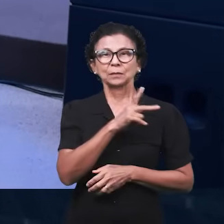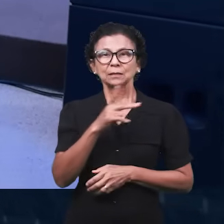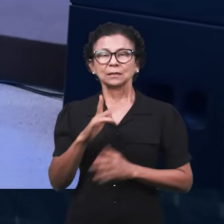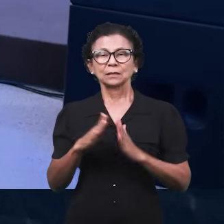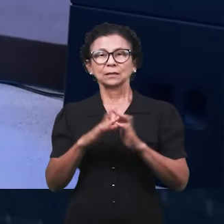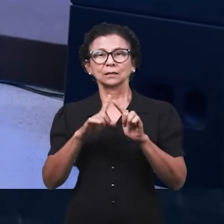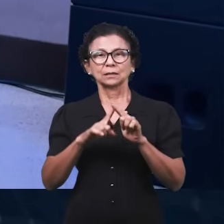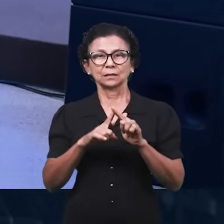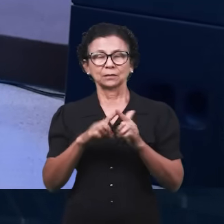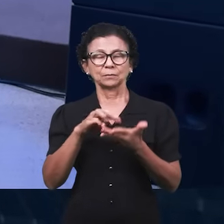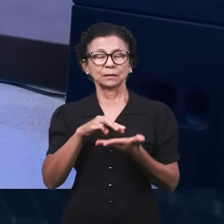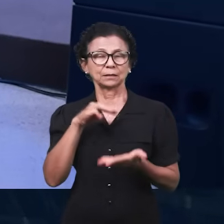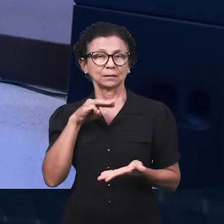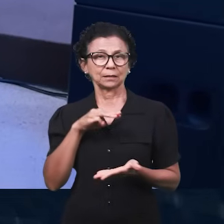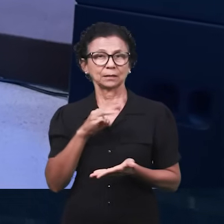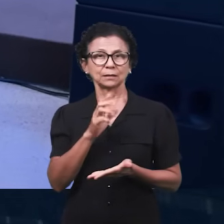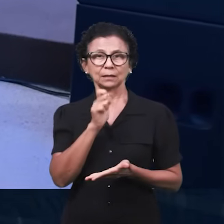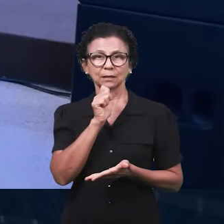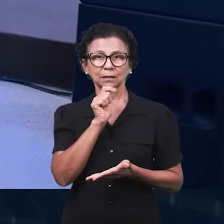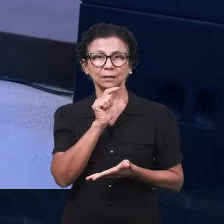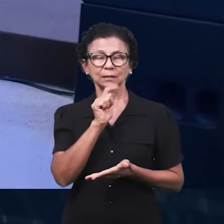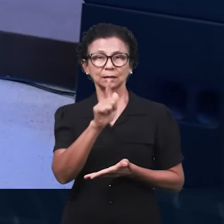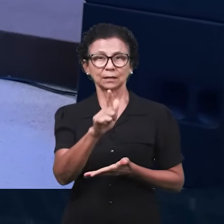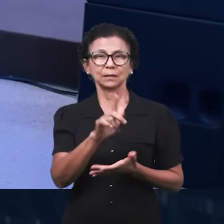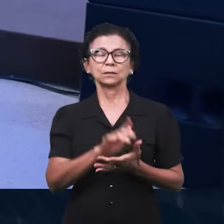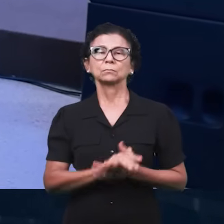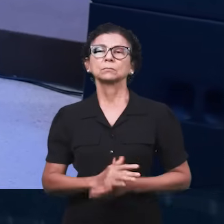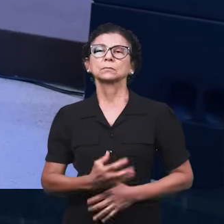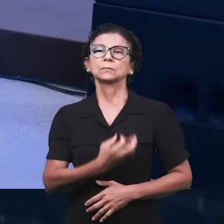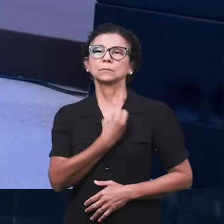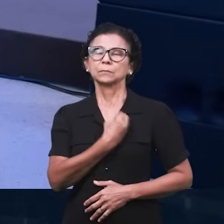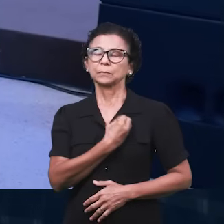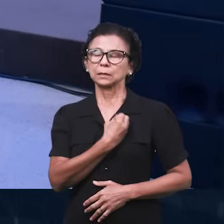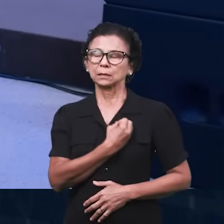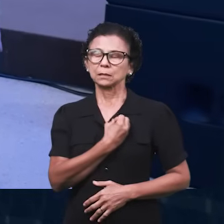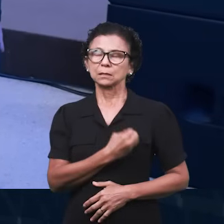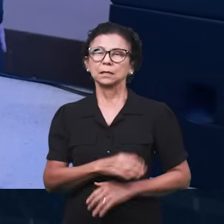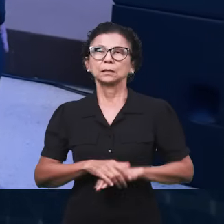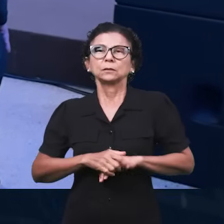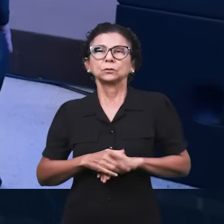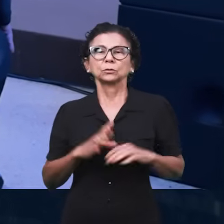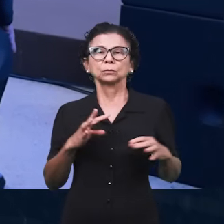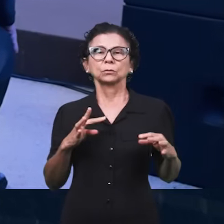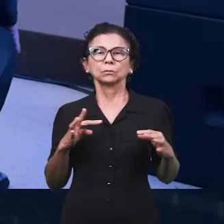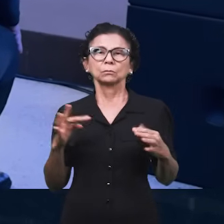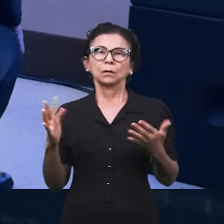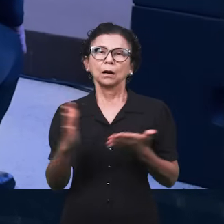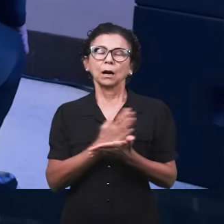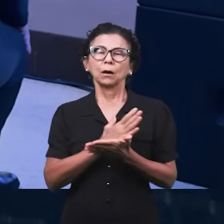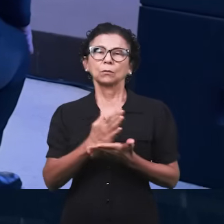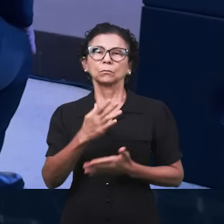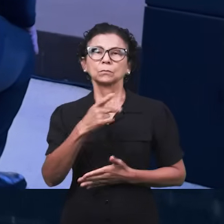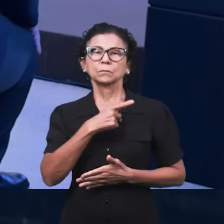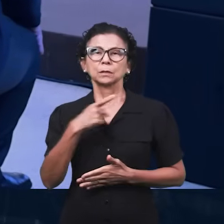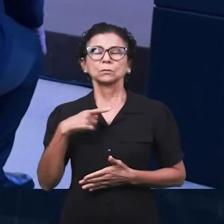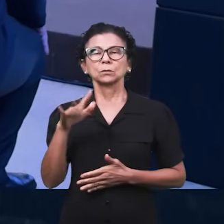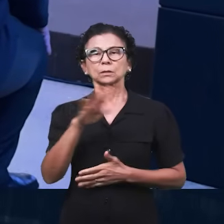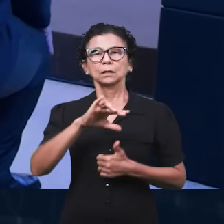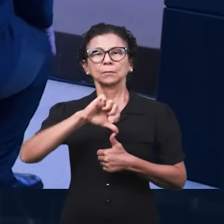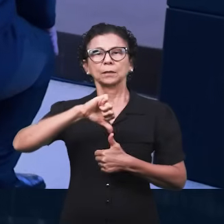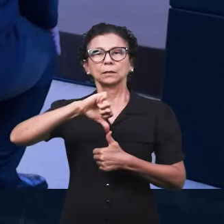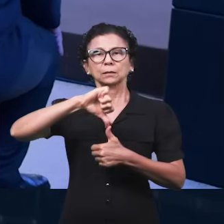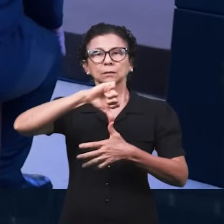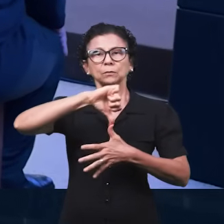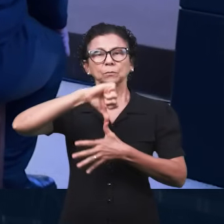pastor Alexandre Gueiros, esteve presente, participando de reuniões com os pastores da América do Norte e abrindo o seminário